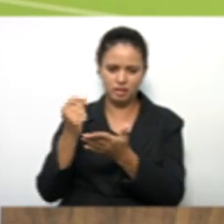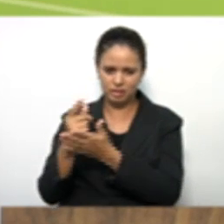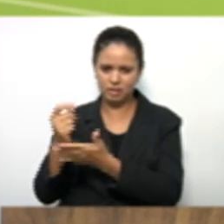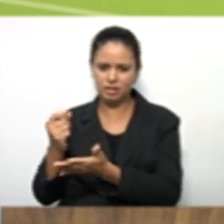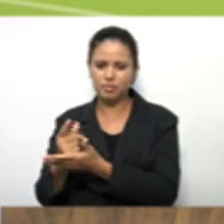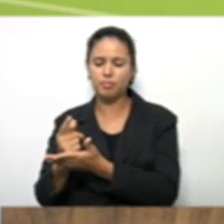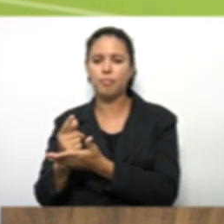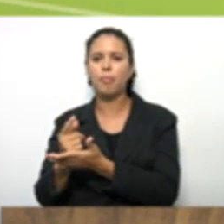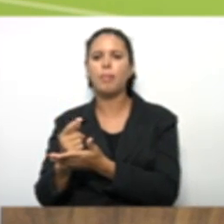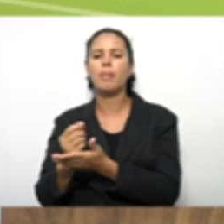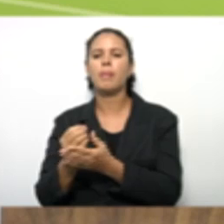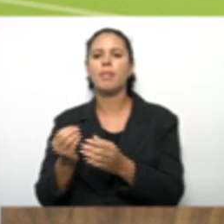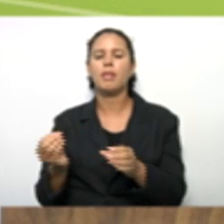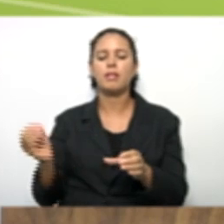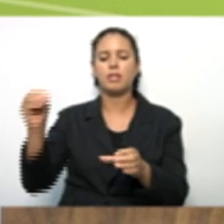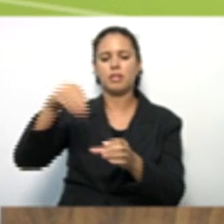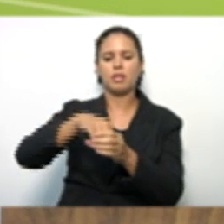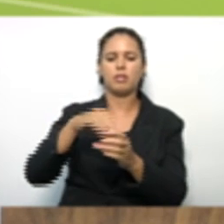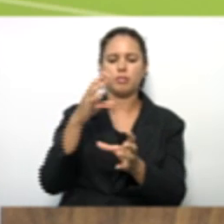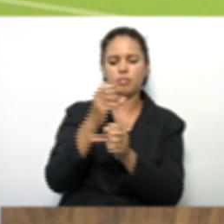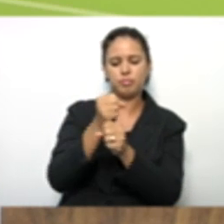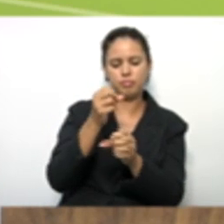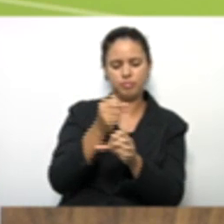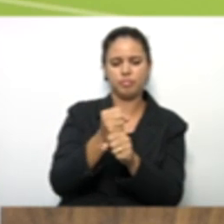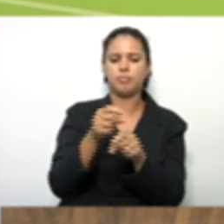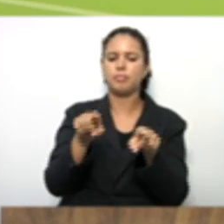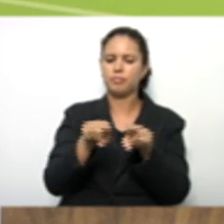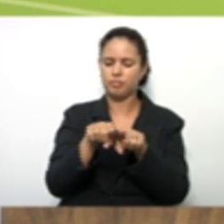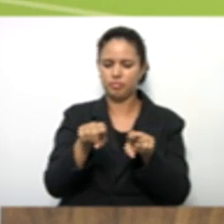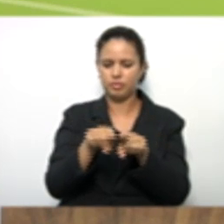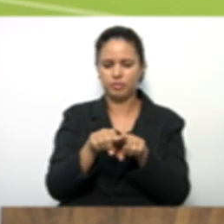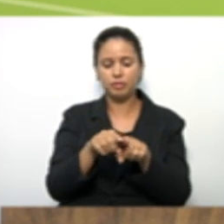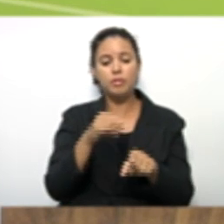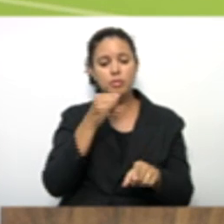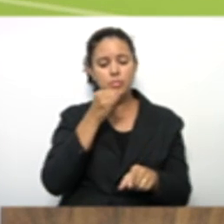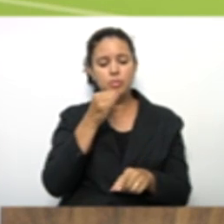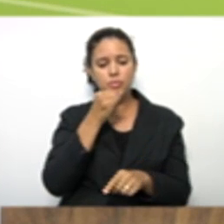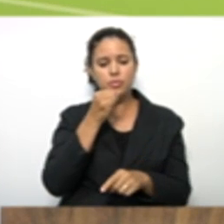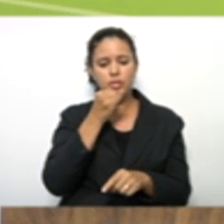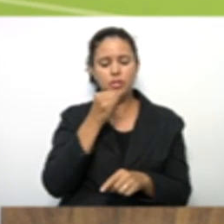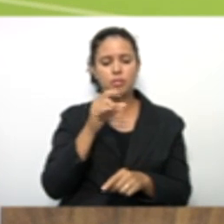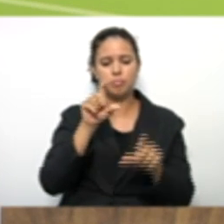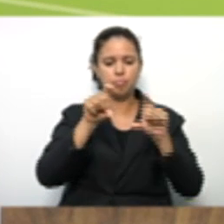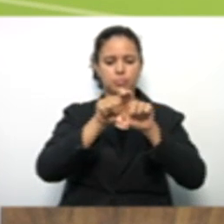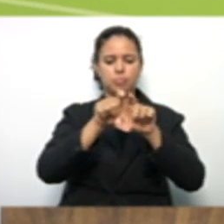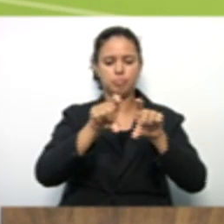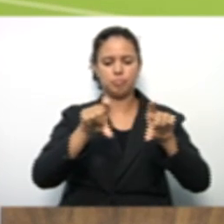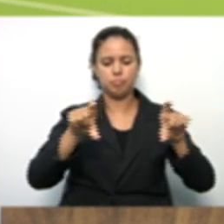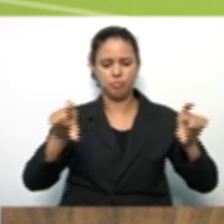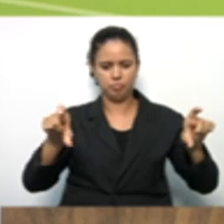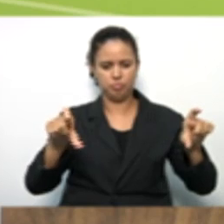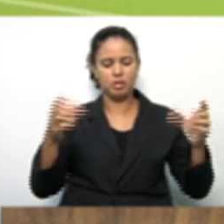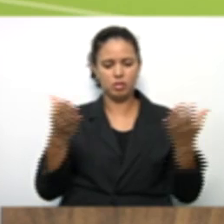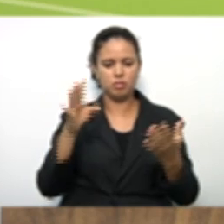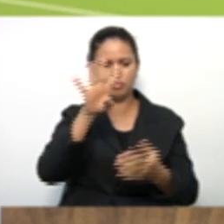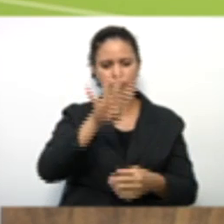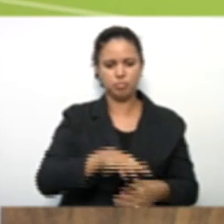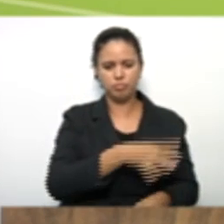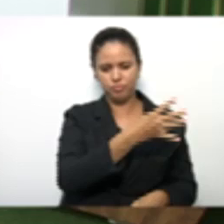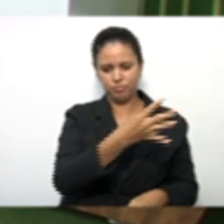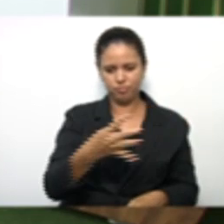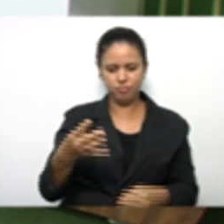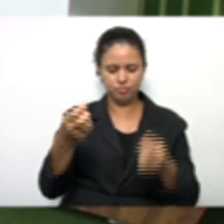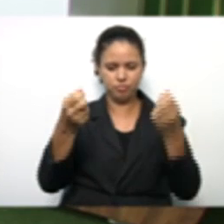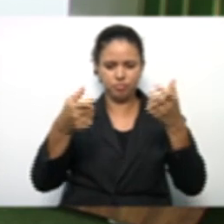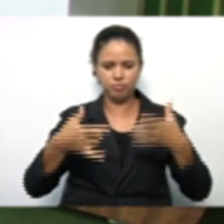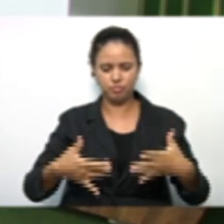contabilidade, tudo tem um aspecto próprio. Vamos ver uma equação assim do patrimônio dentro de um gráfico da contabilidade, professora?